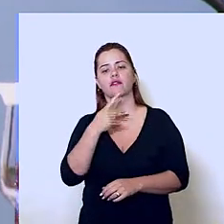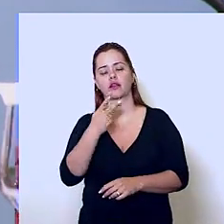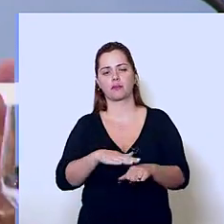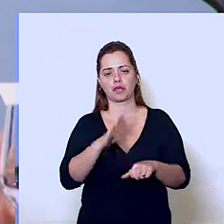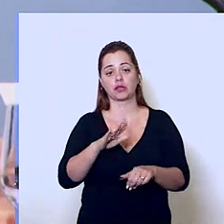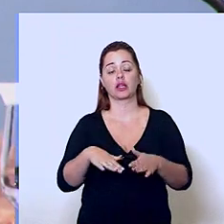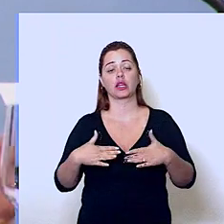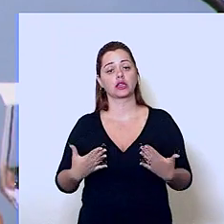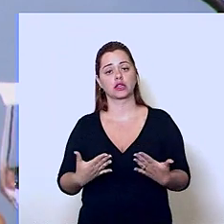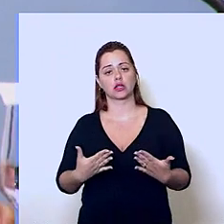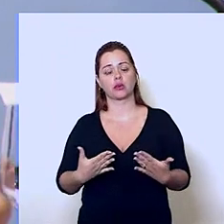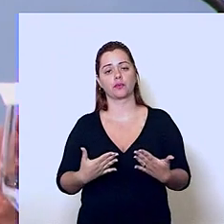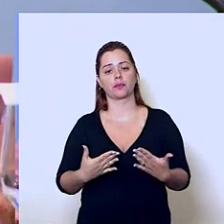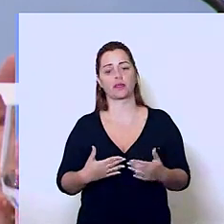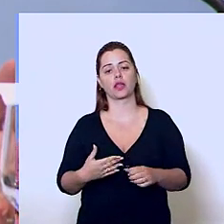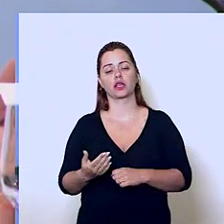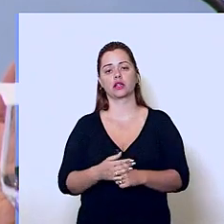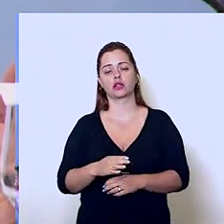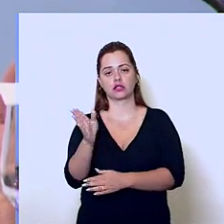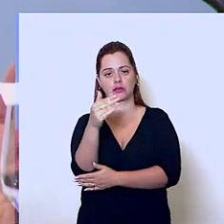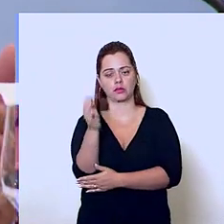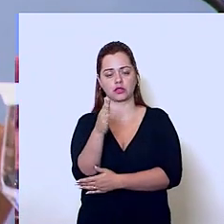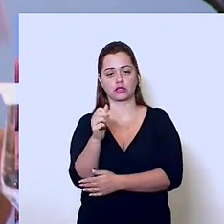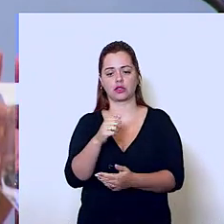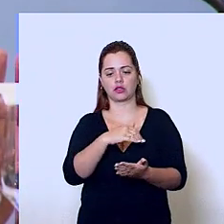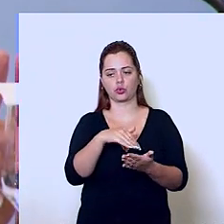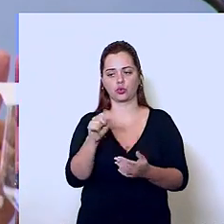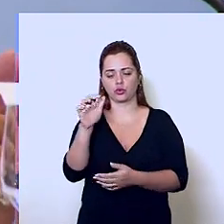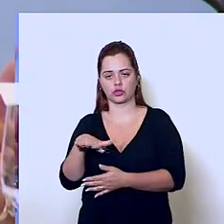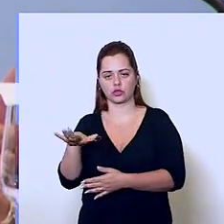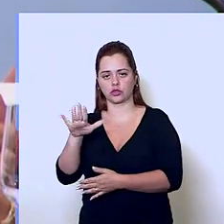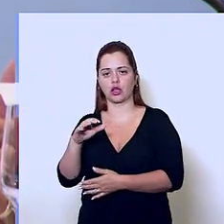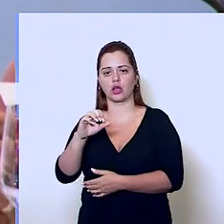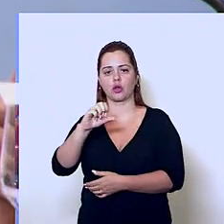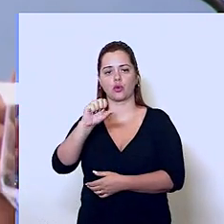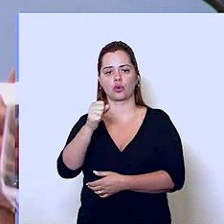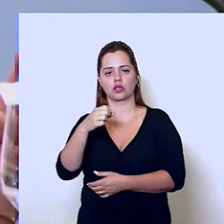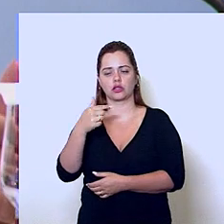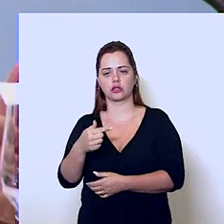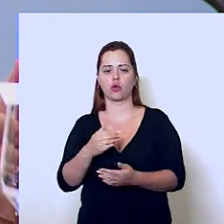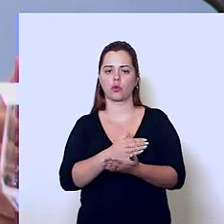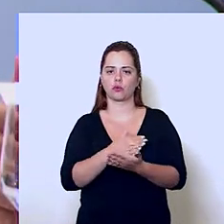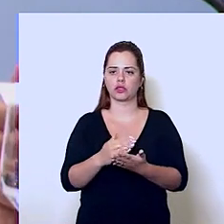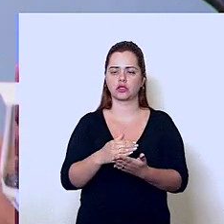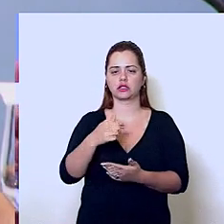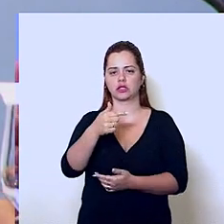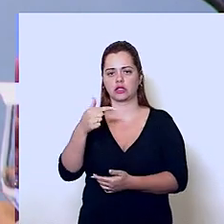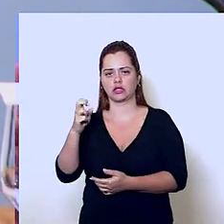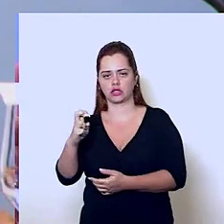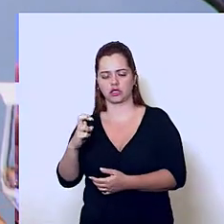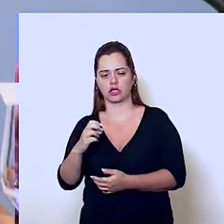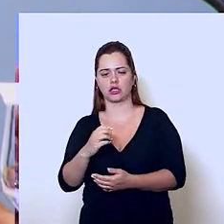embaixado na Secretaria-Geral, foi em 85. Eu comecei em 75, 85, e